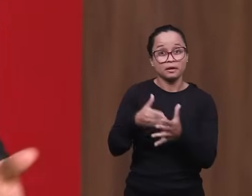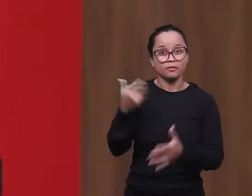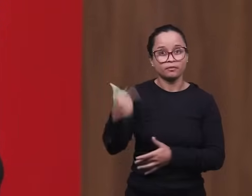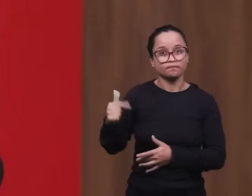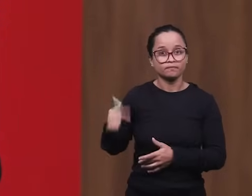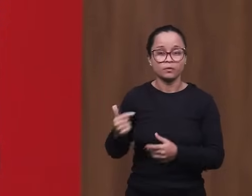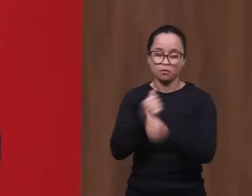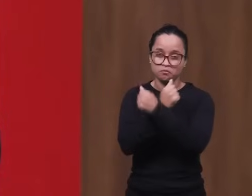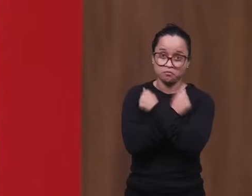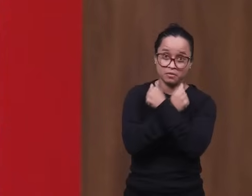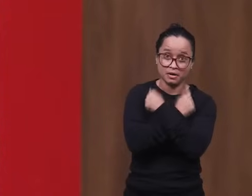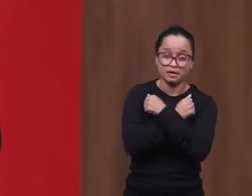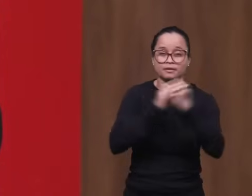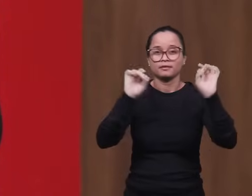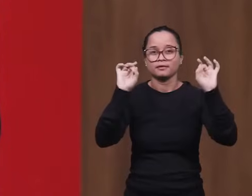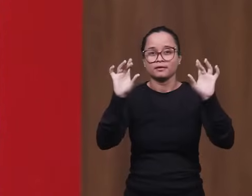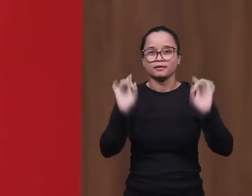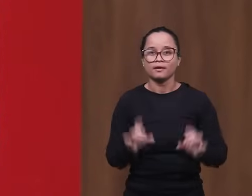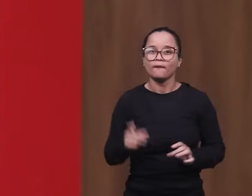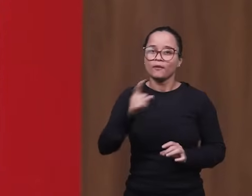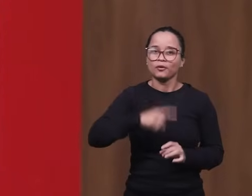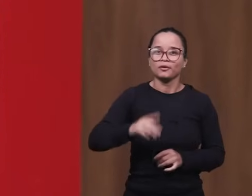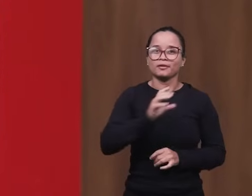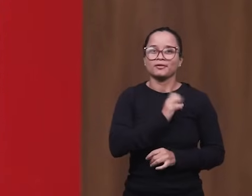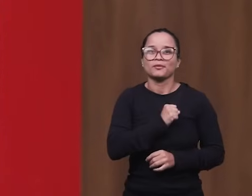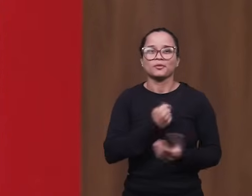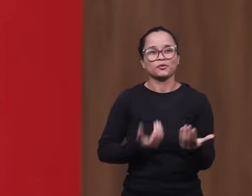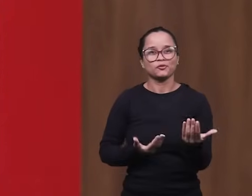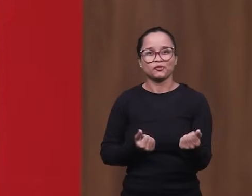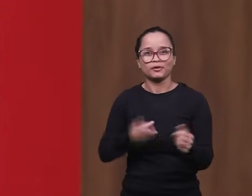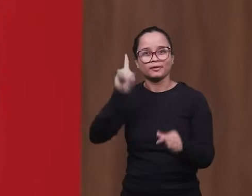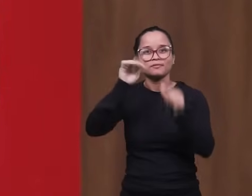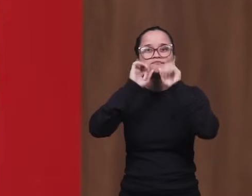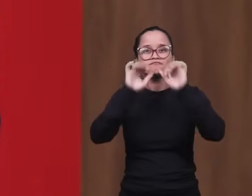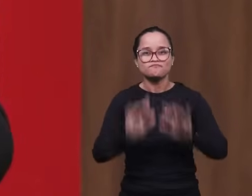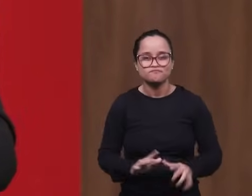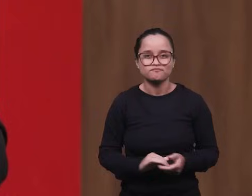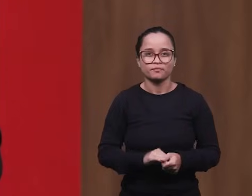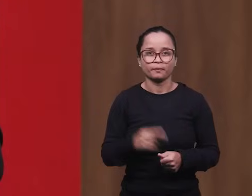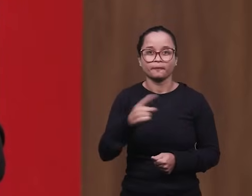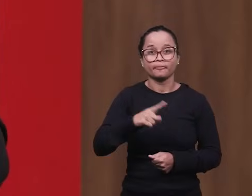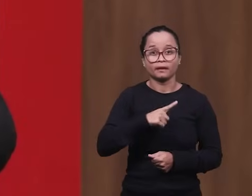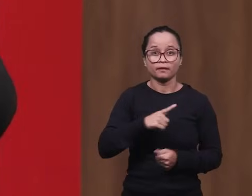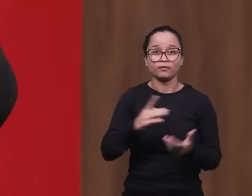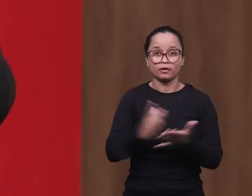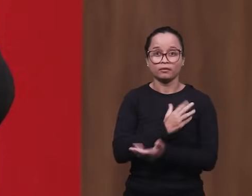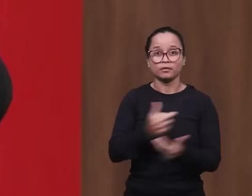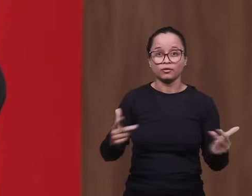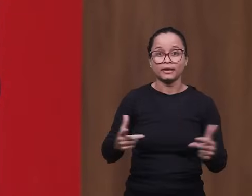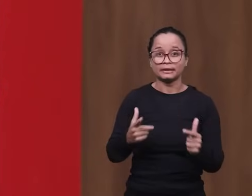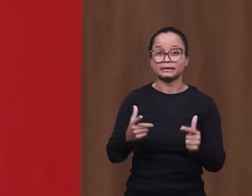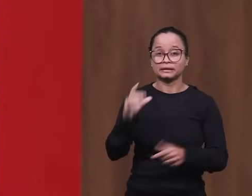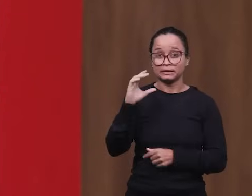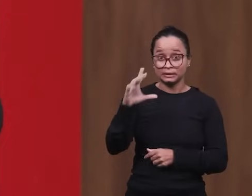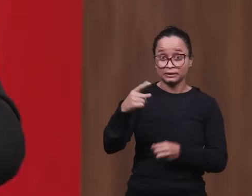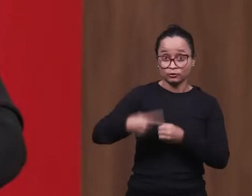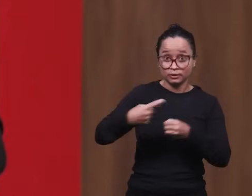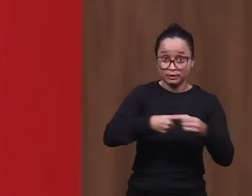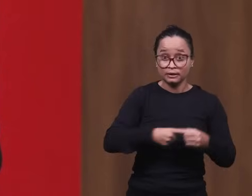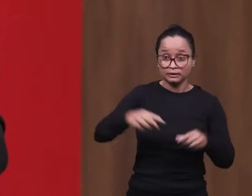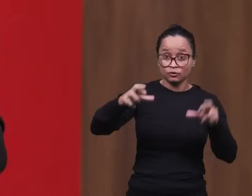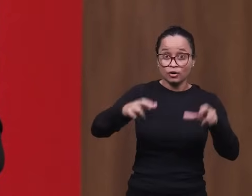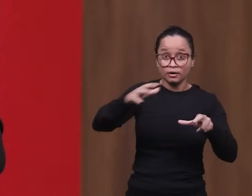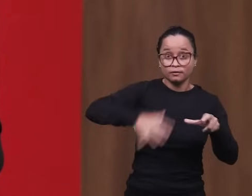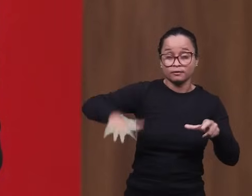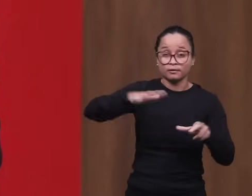Evangelho Sem Fronteiras. Um abraço especial para os nossos queridos jovens e que Deus abençoe. Teve algum evento aí na sua cidade, aí na sua